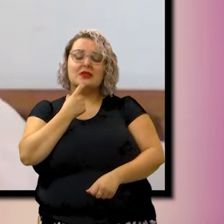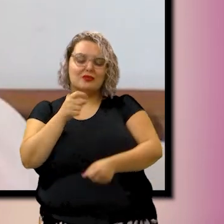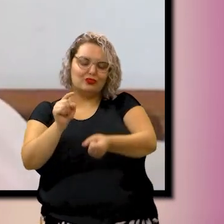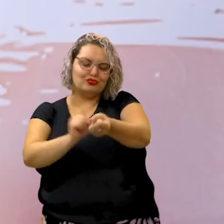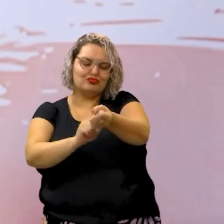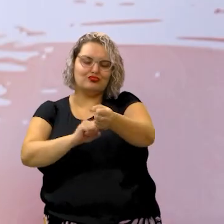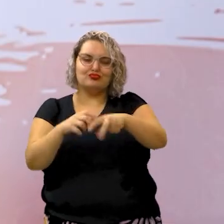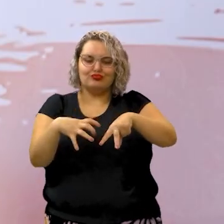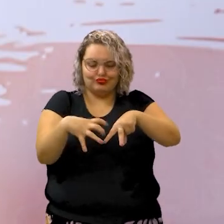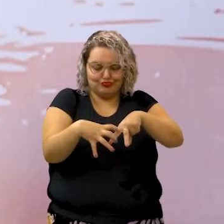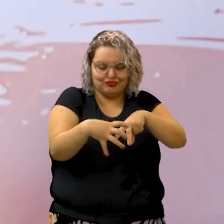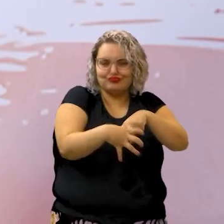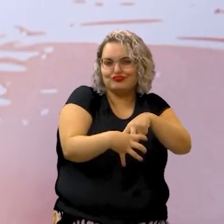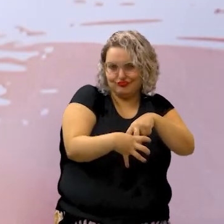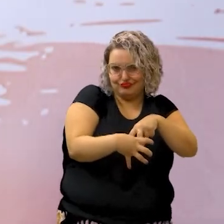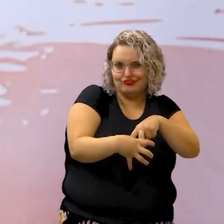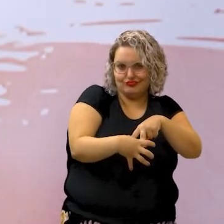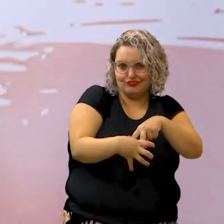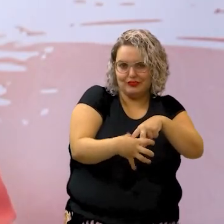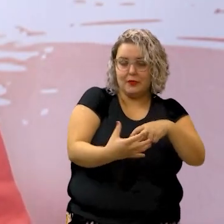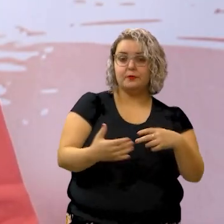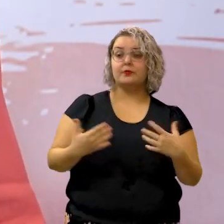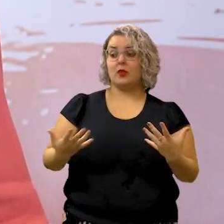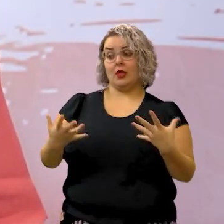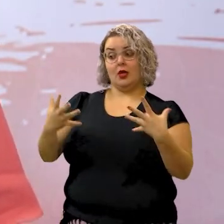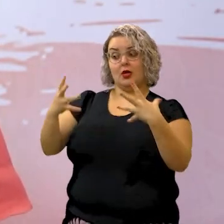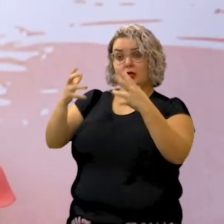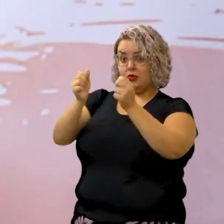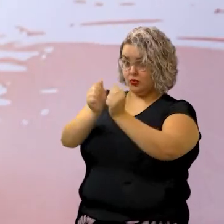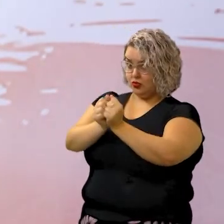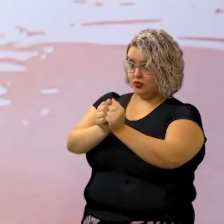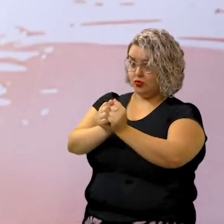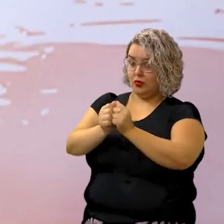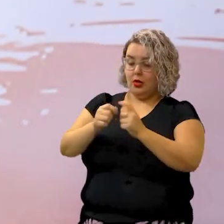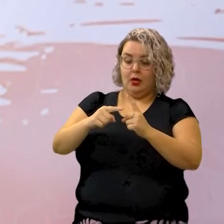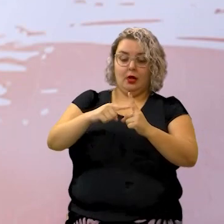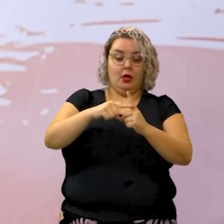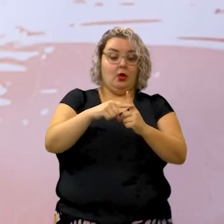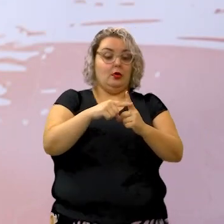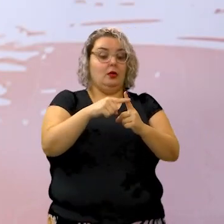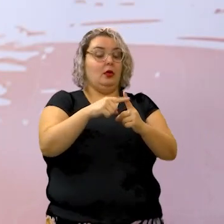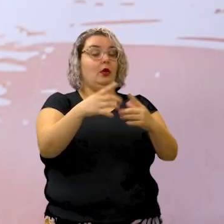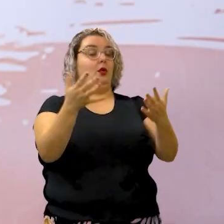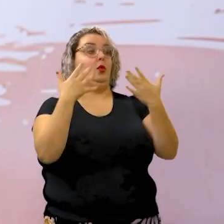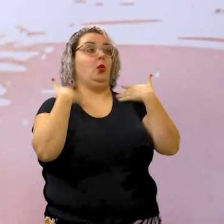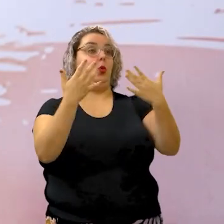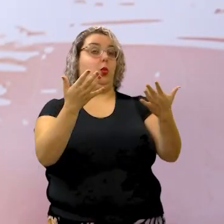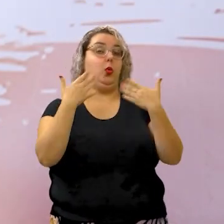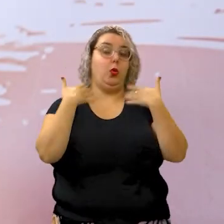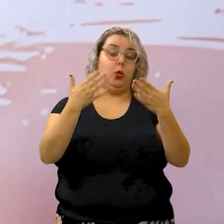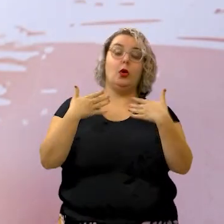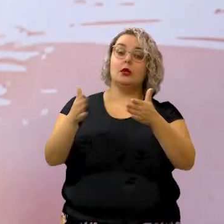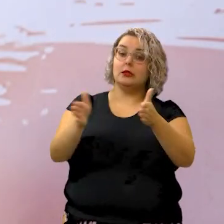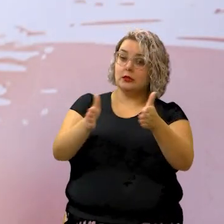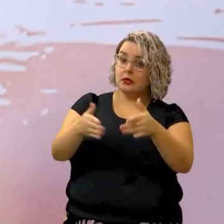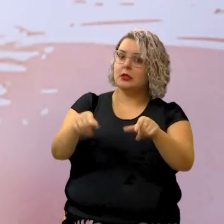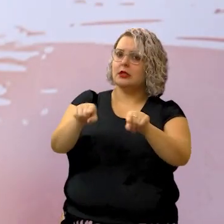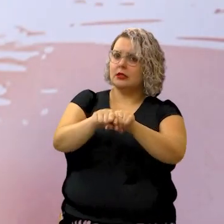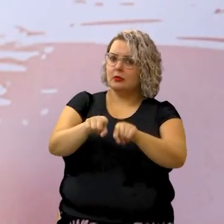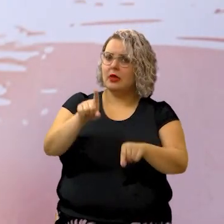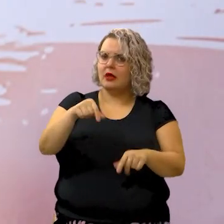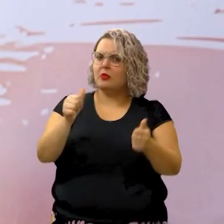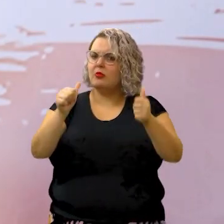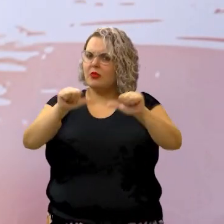perna. E tudo isso, aliado com a alta temperatura que a gente vive nesse momento, também